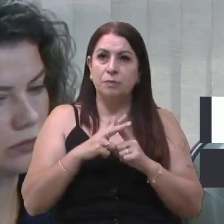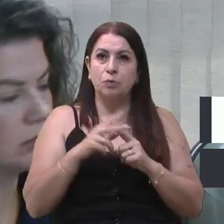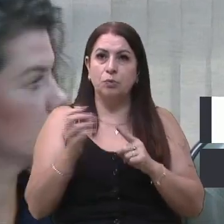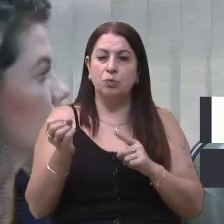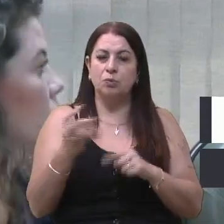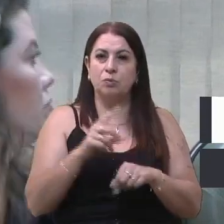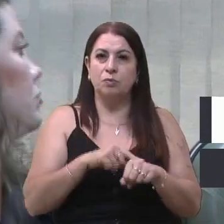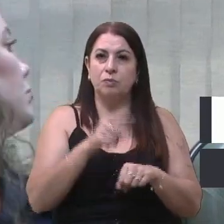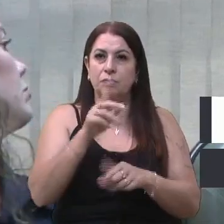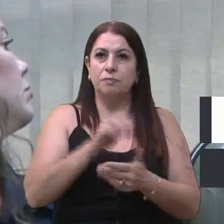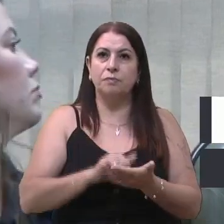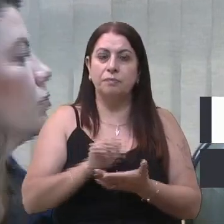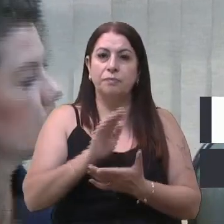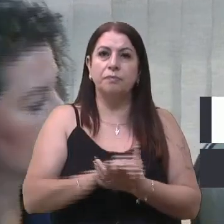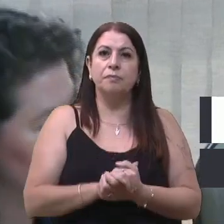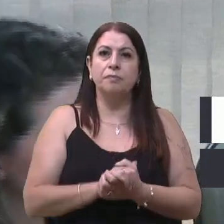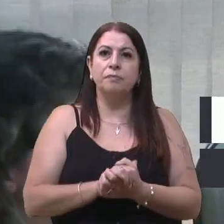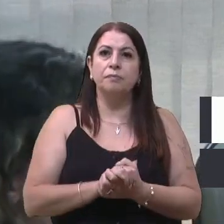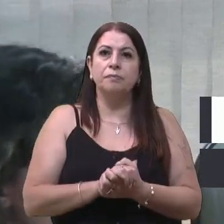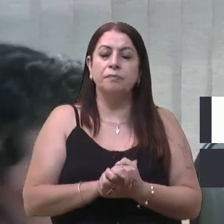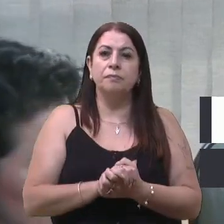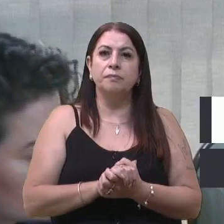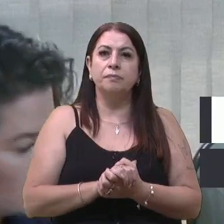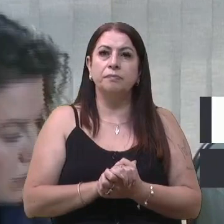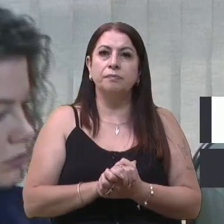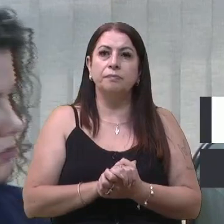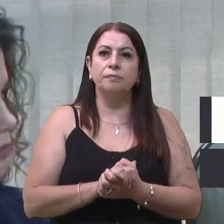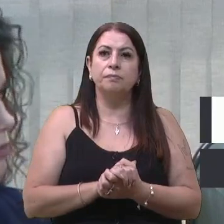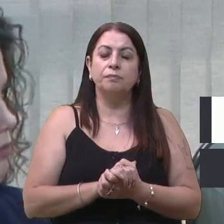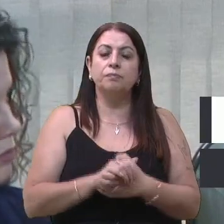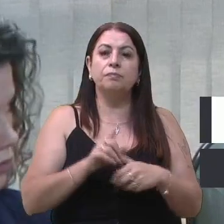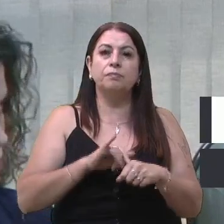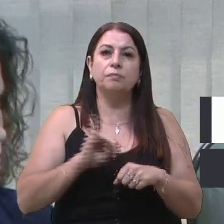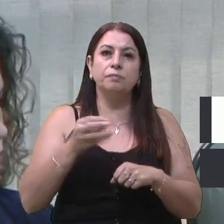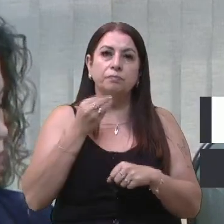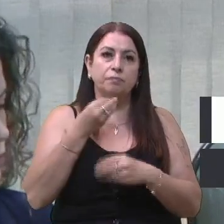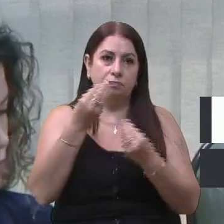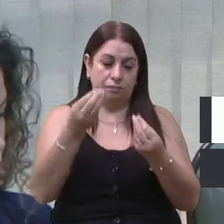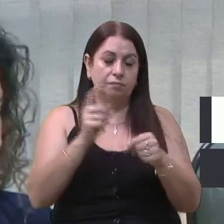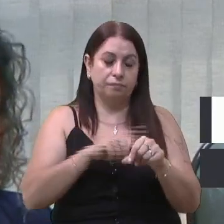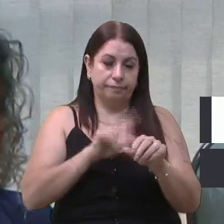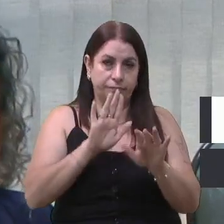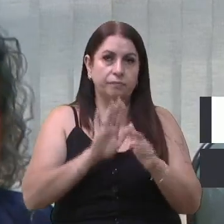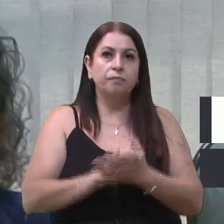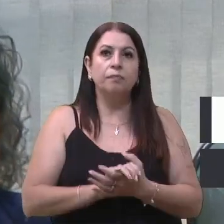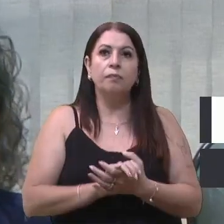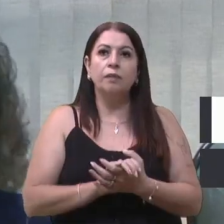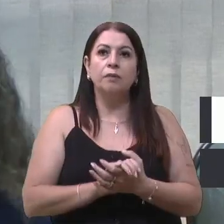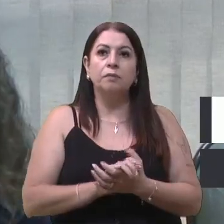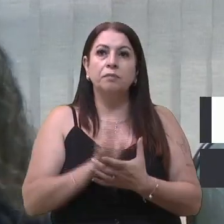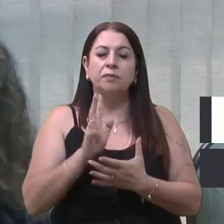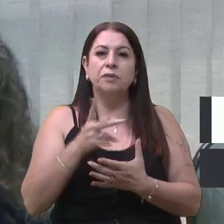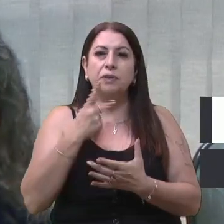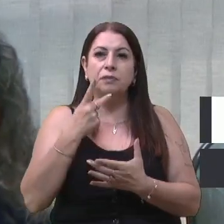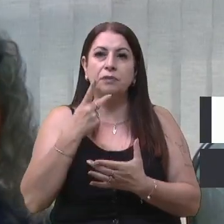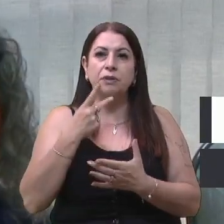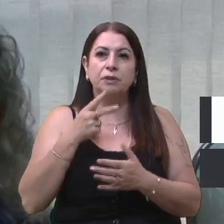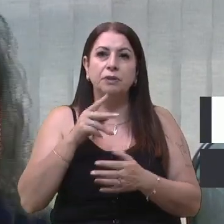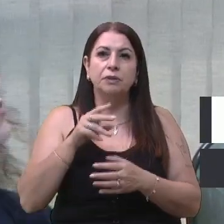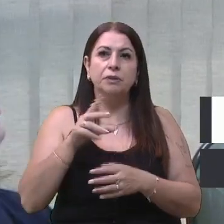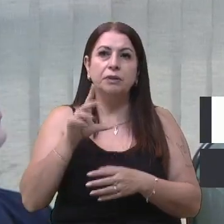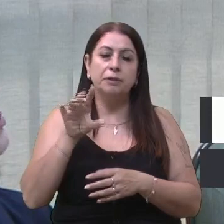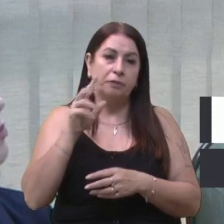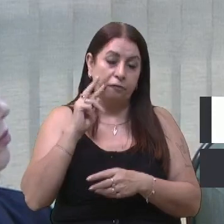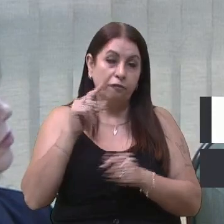Essa medida... Uma parte. Sim, no momento oportuno já lhe concedo a parte. A medida já foi adotada em anos anteriores,